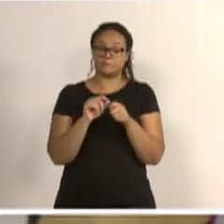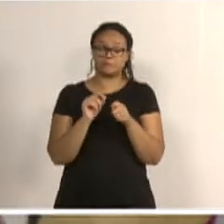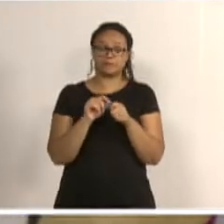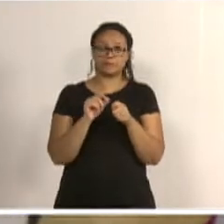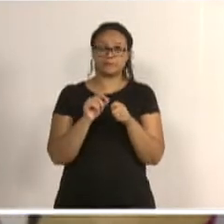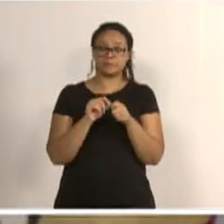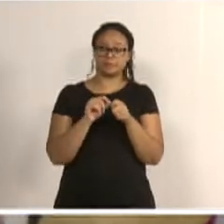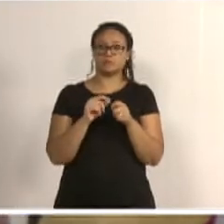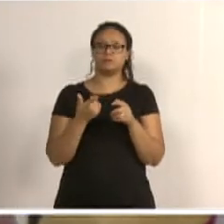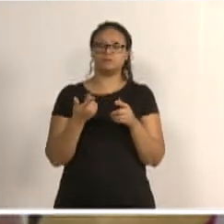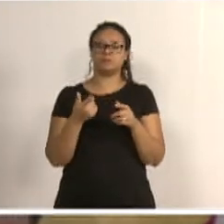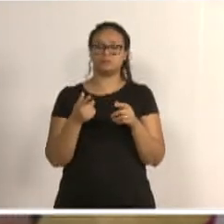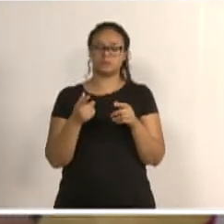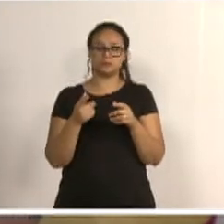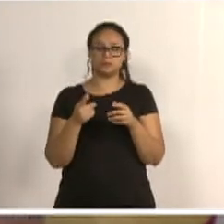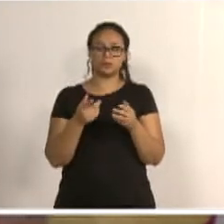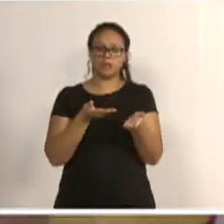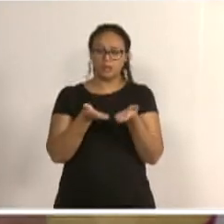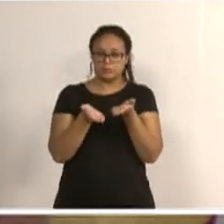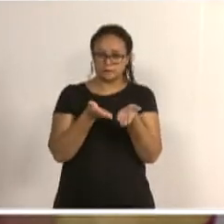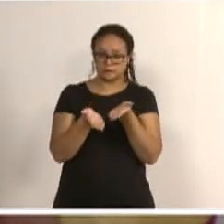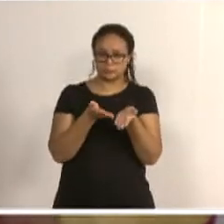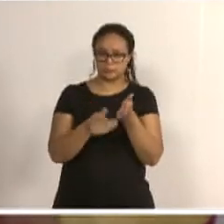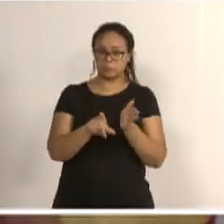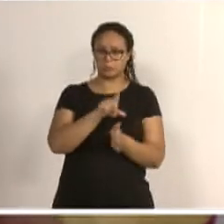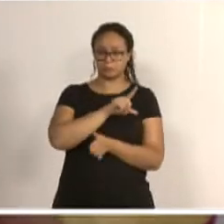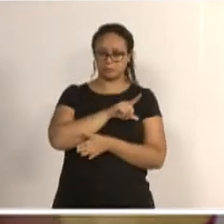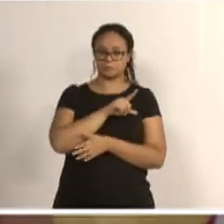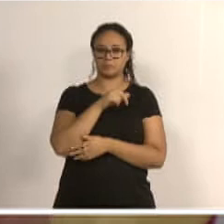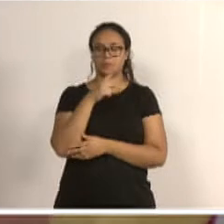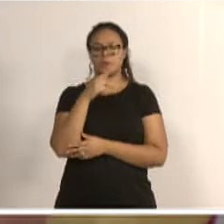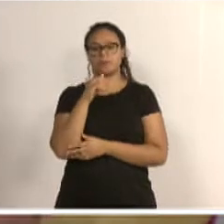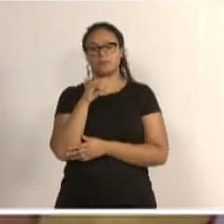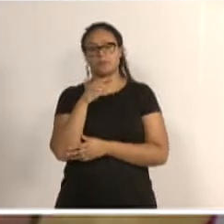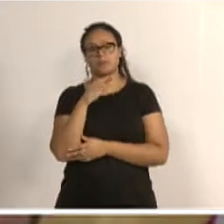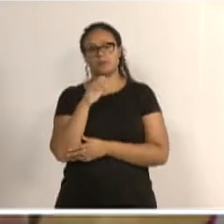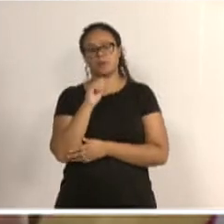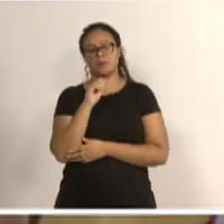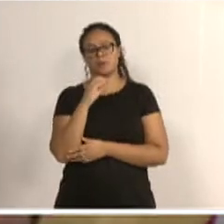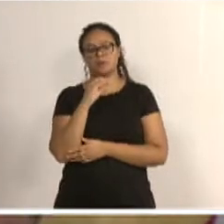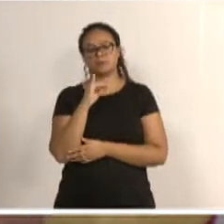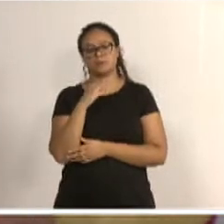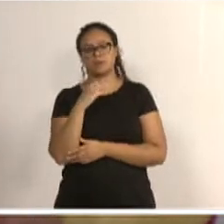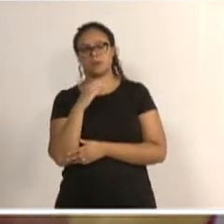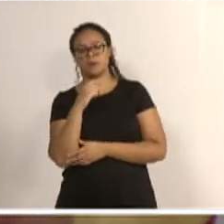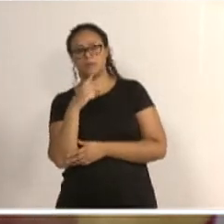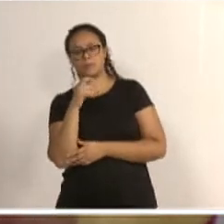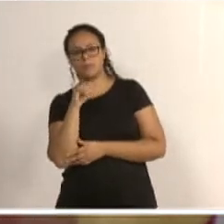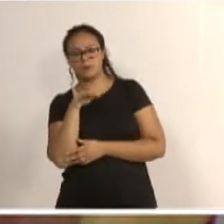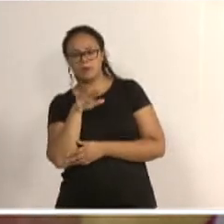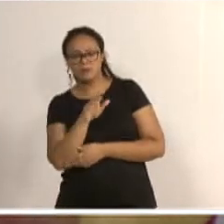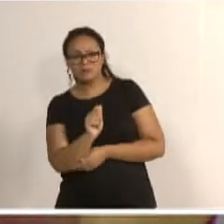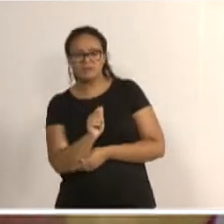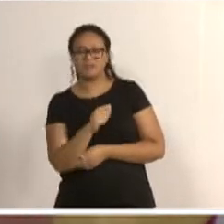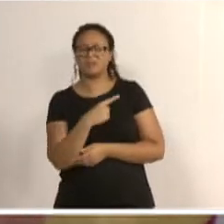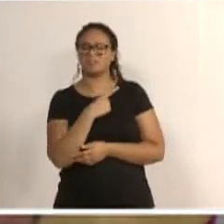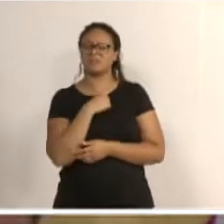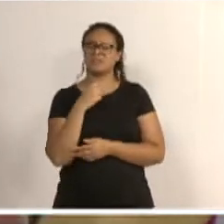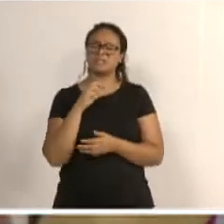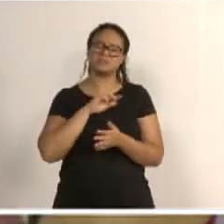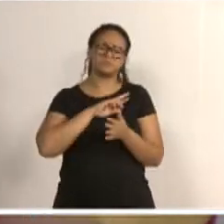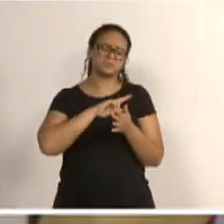vencedora, empresa Piracicabana, cujo a empresa gestora no Brasil inteiro é envolvida numa série